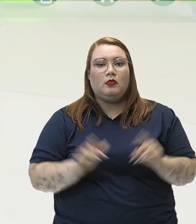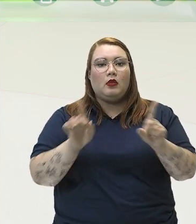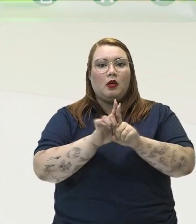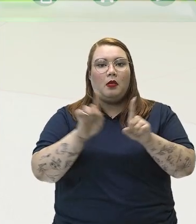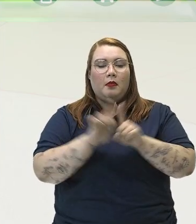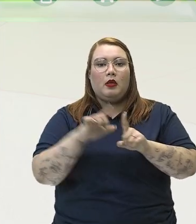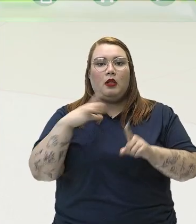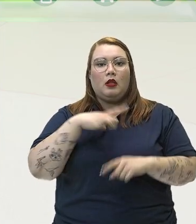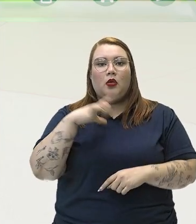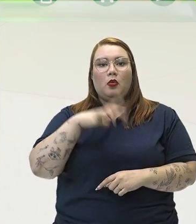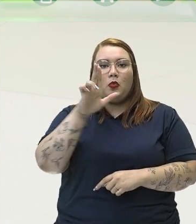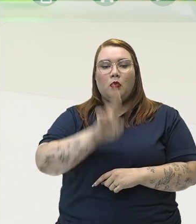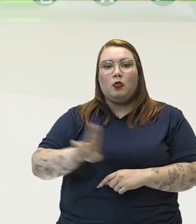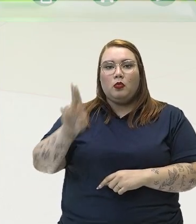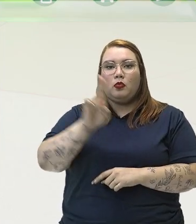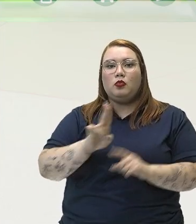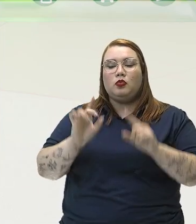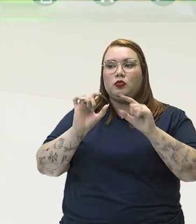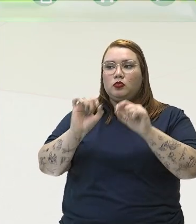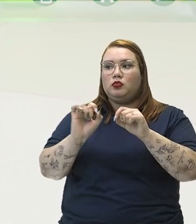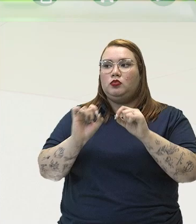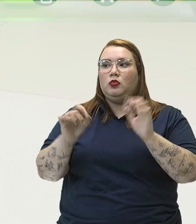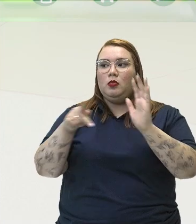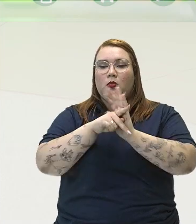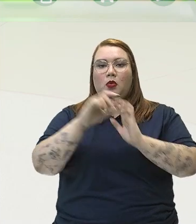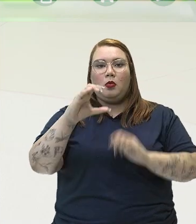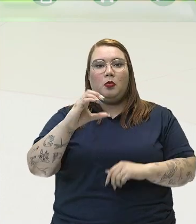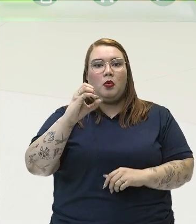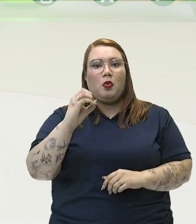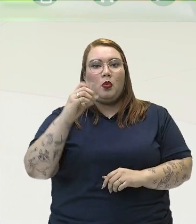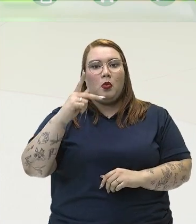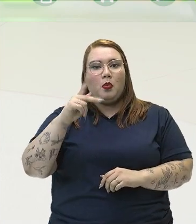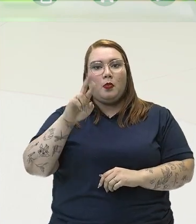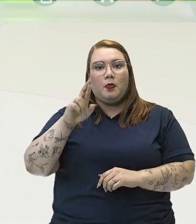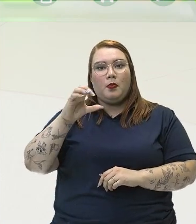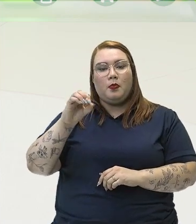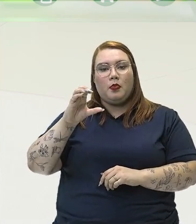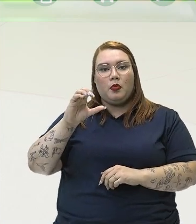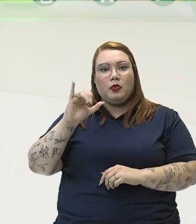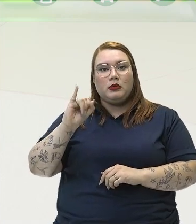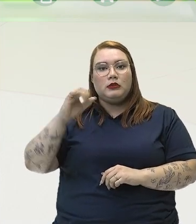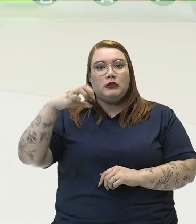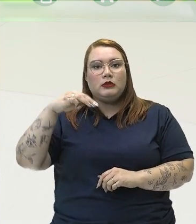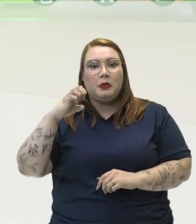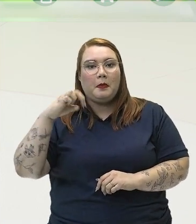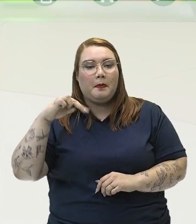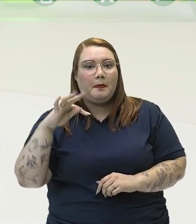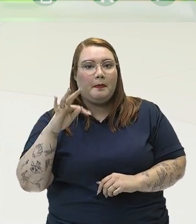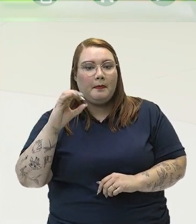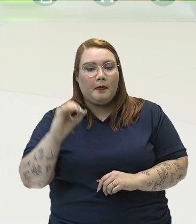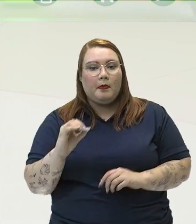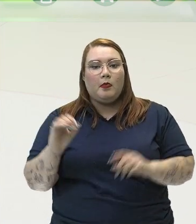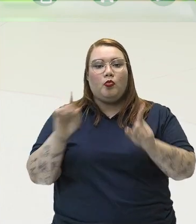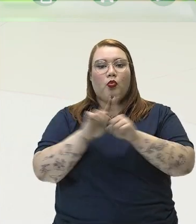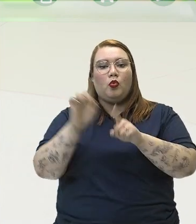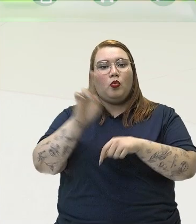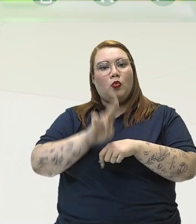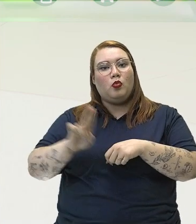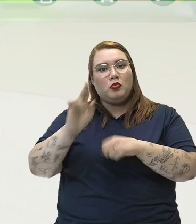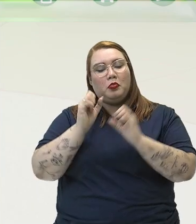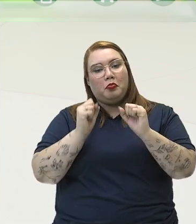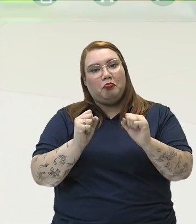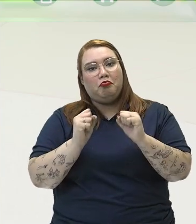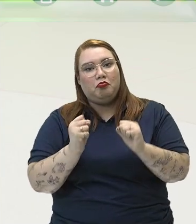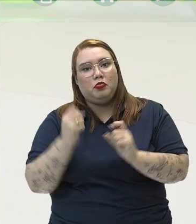coprocimento, que é o uso como combustível alternativo em fornos de indústrias e de cimento, por exemplo. São